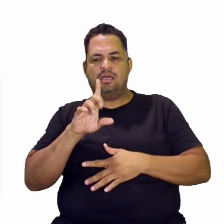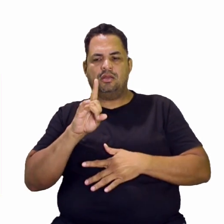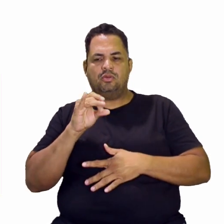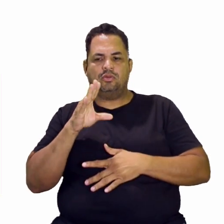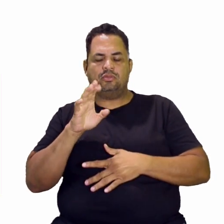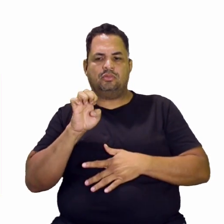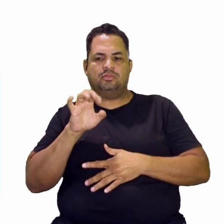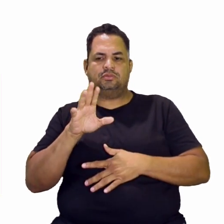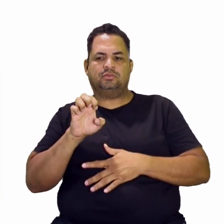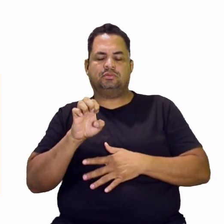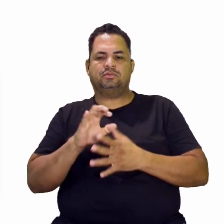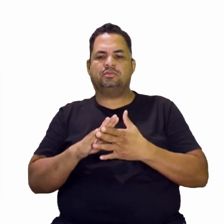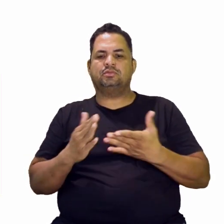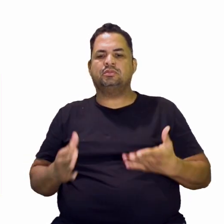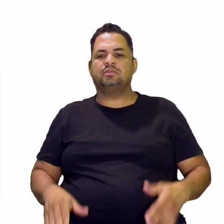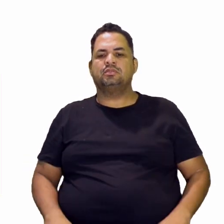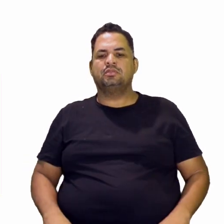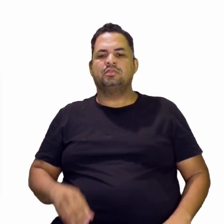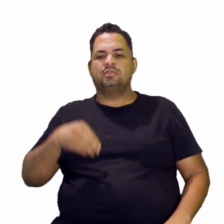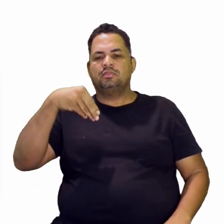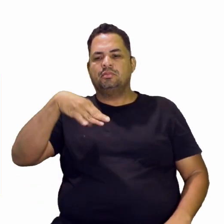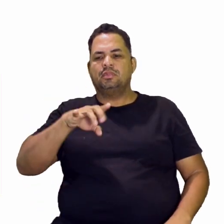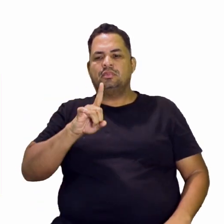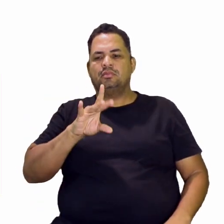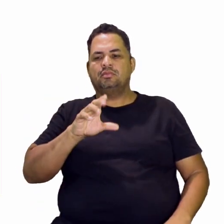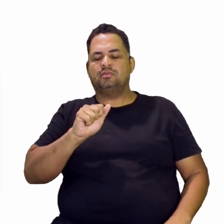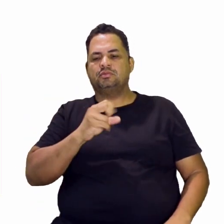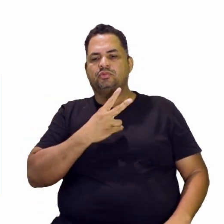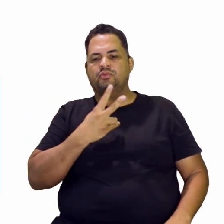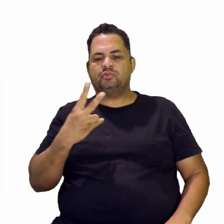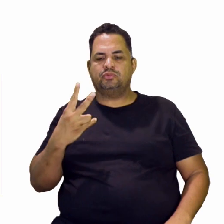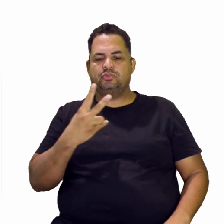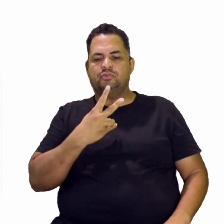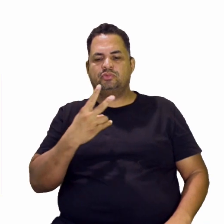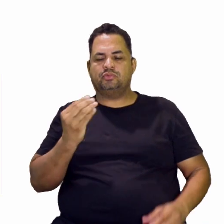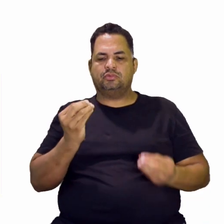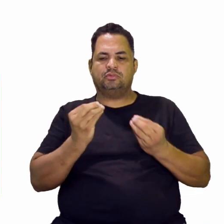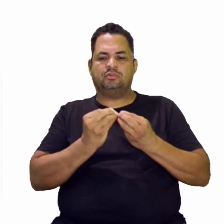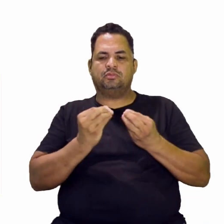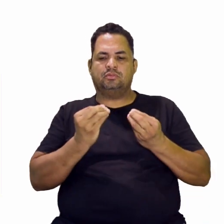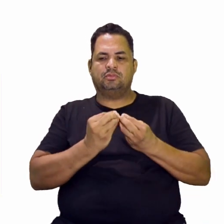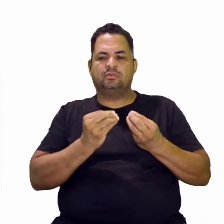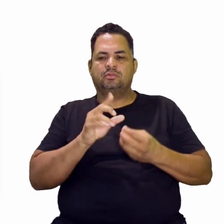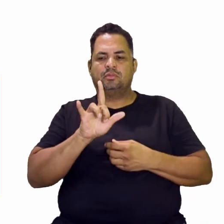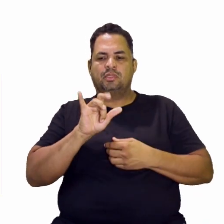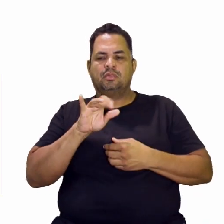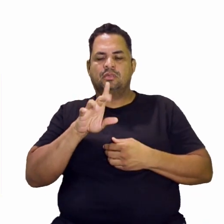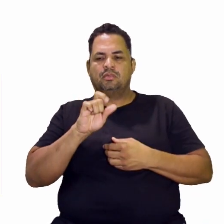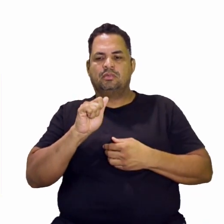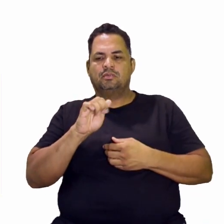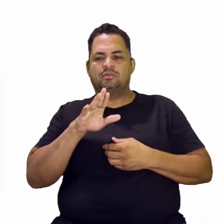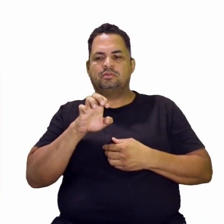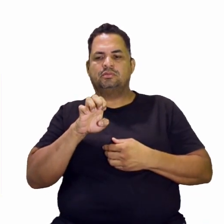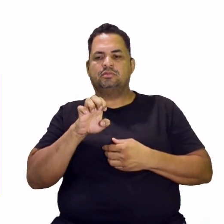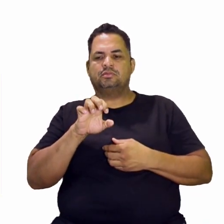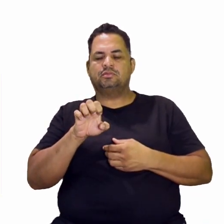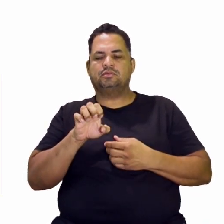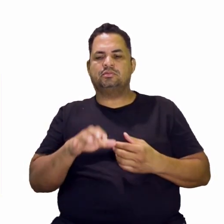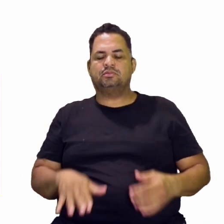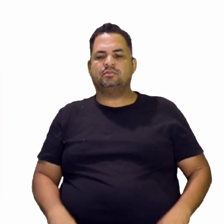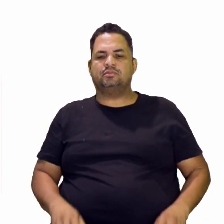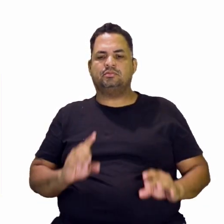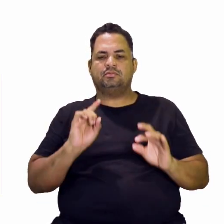galactose, que é um monossacarídeo também. E a maltose, que é a união de 2 moléculas de glicose, ou seja, 2 monossacarídeos.